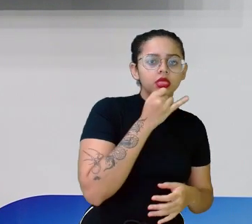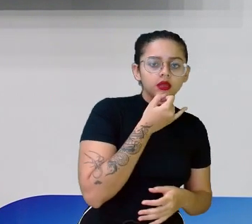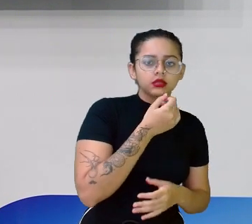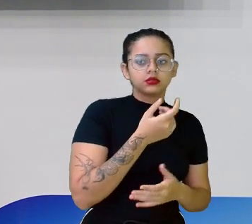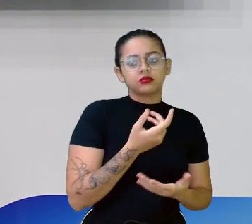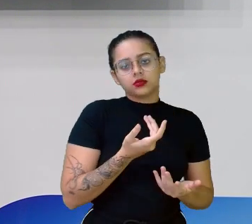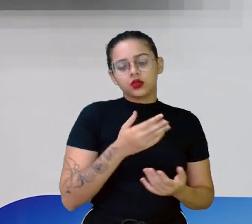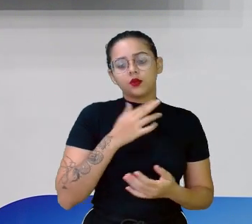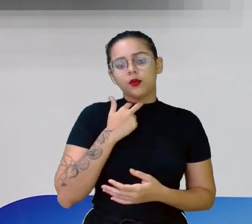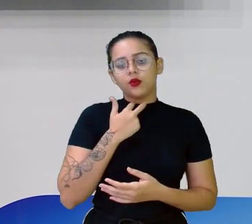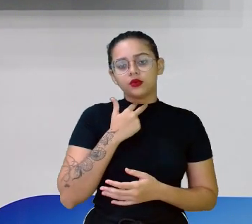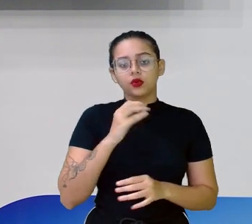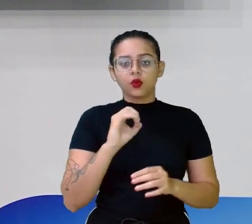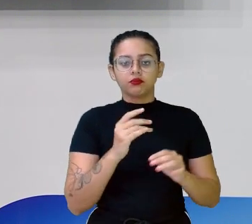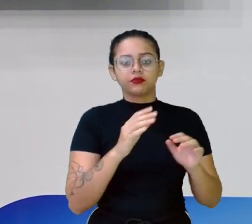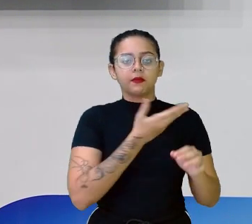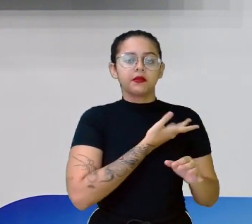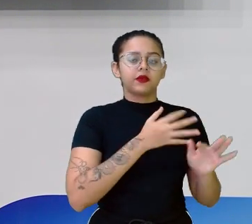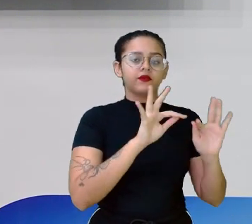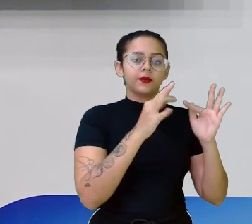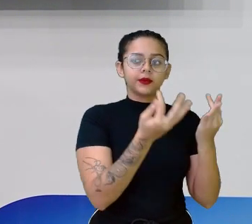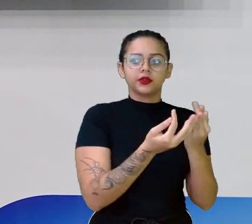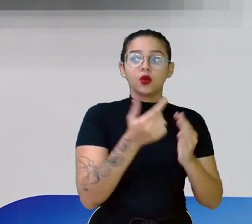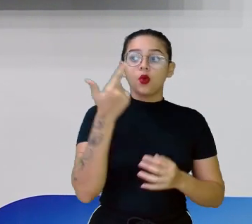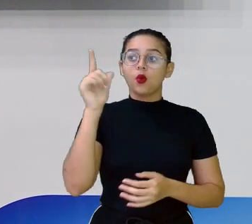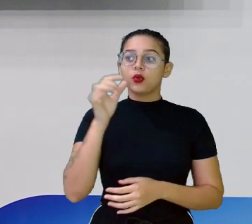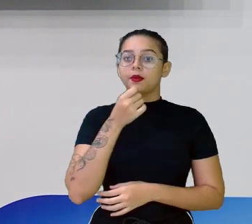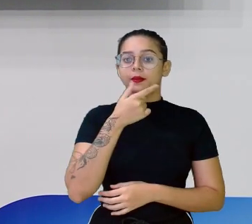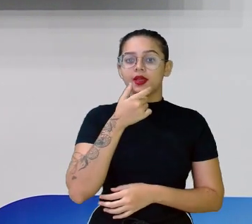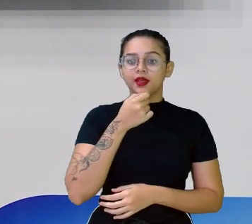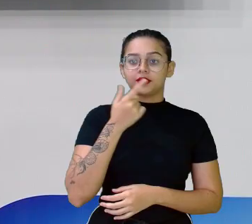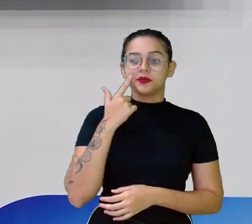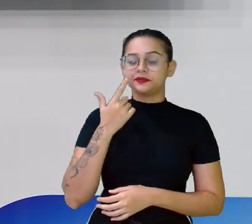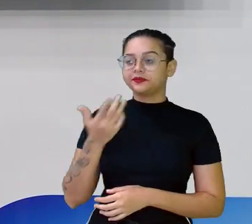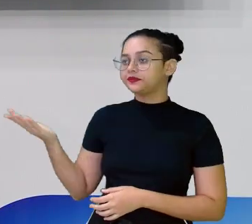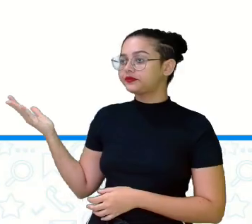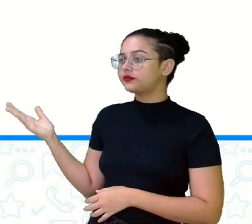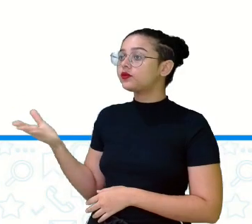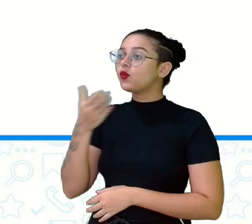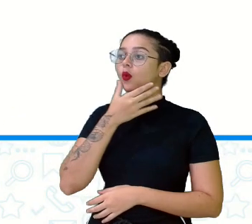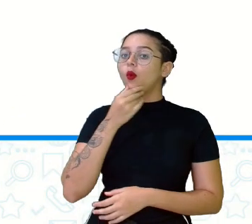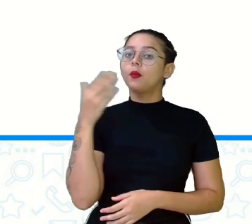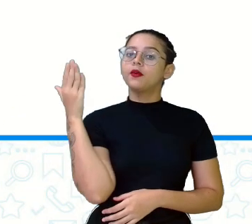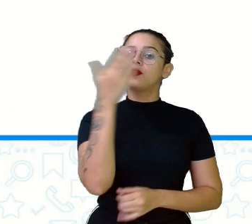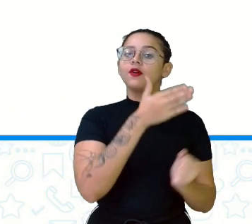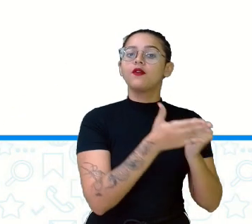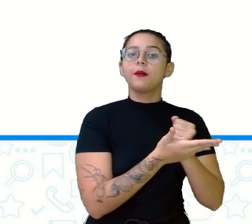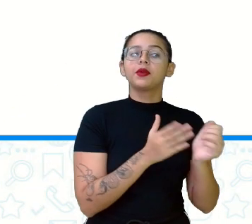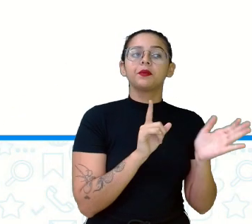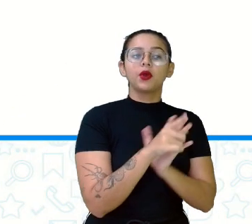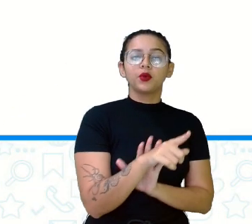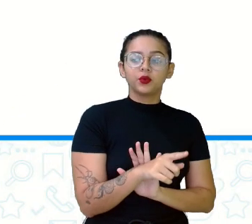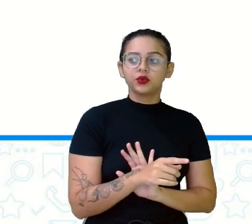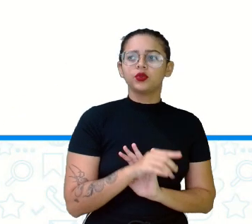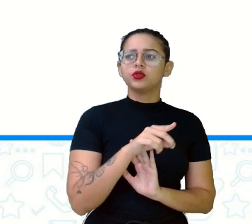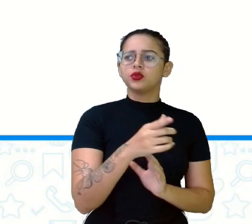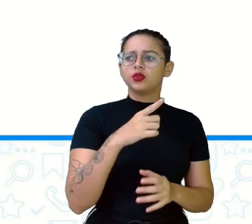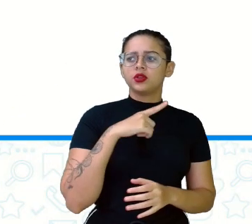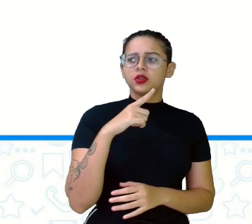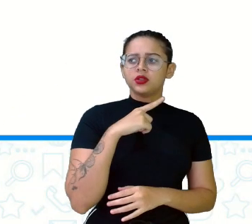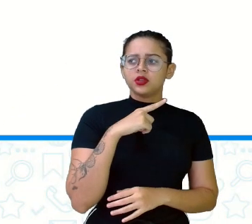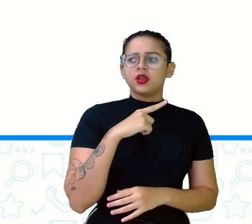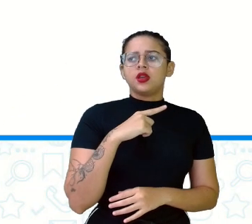na sua família. Outra piada aqui. Um homem foi até a farmácia e perguntou: "Você tem remédio